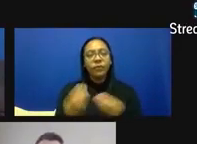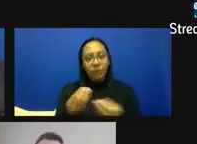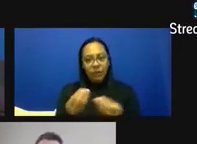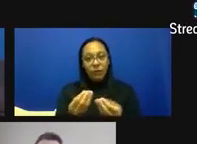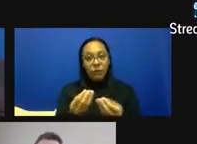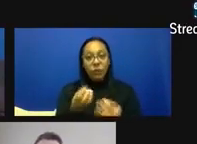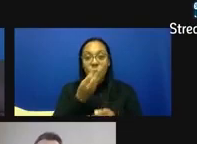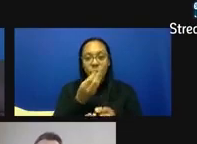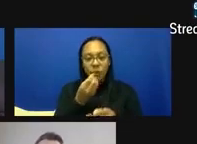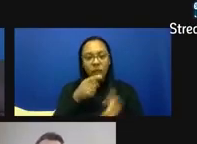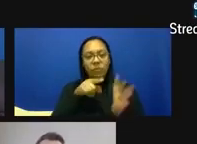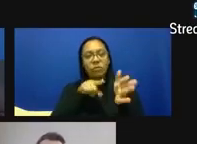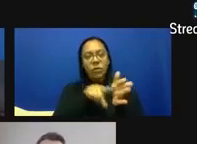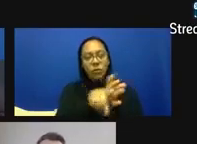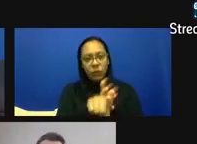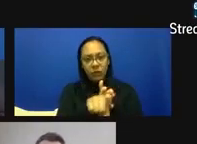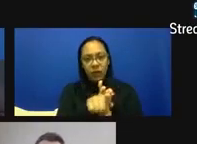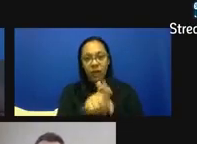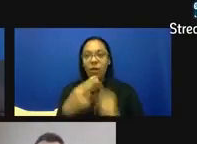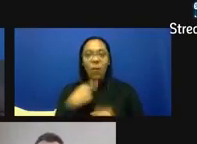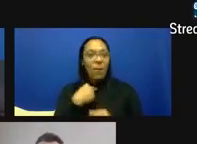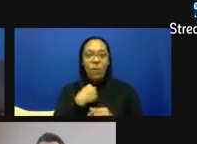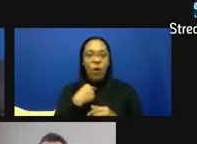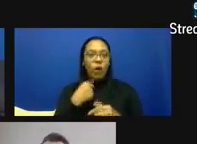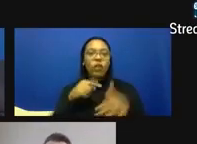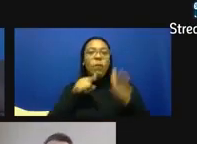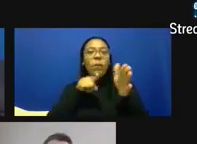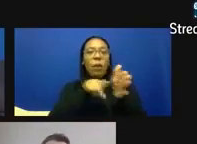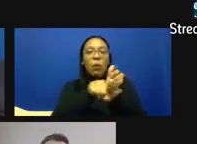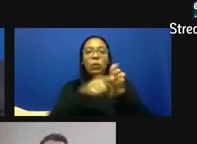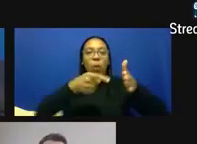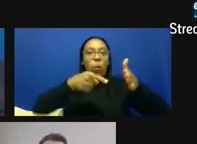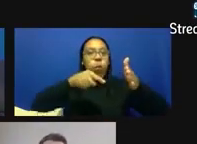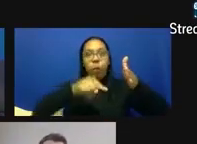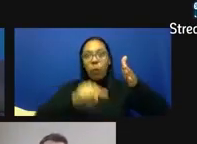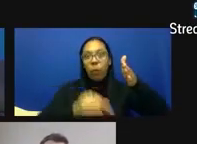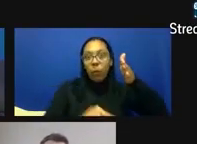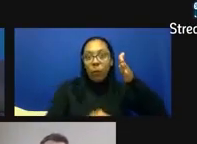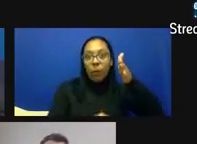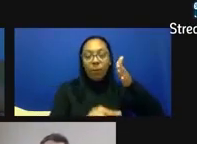perguntas devem ser menos invasivas possíveis. Anota o